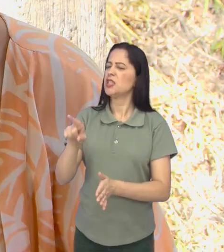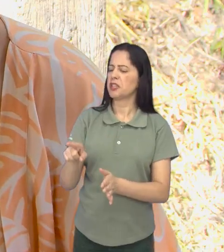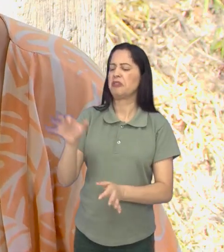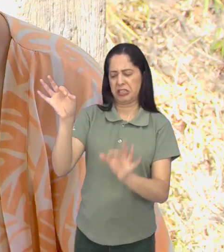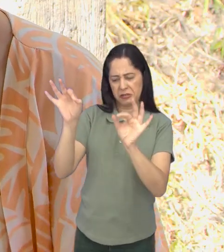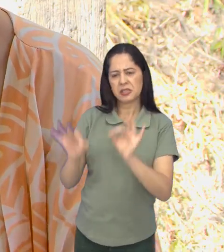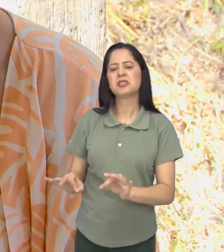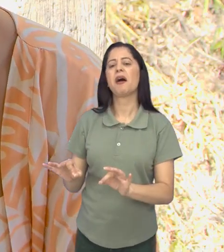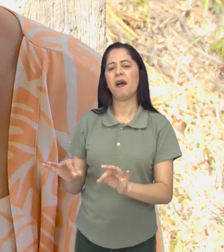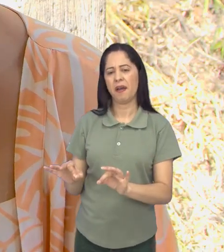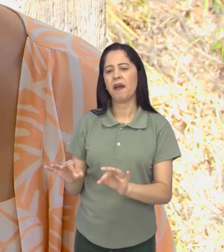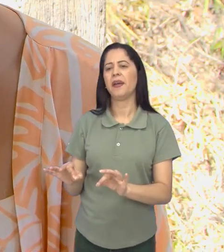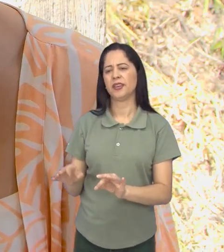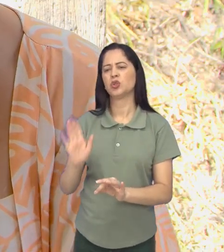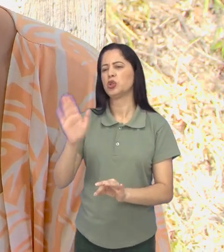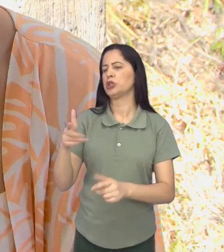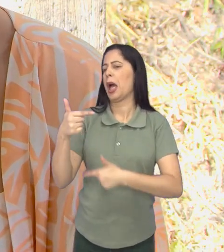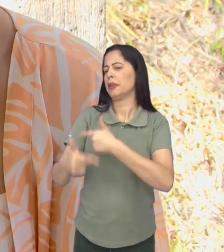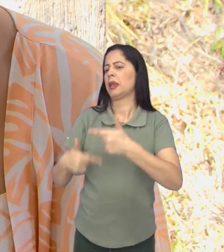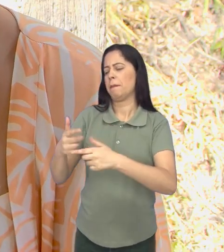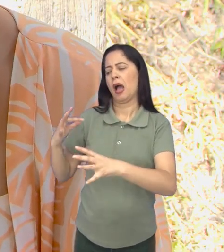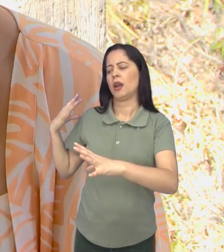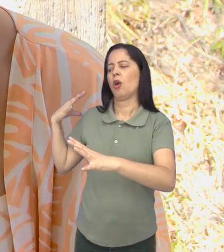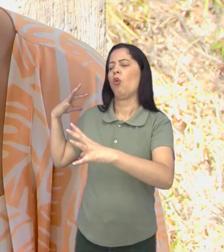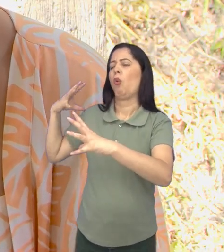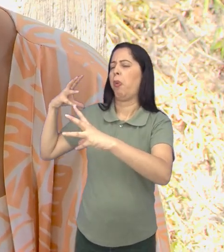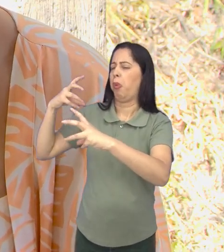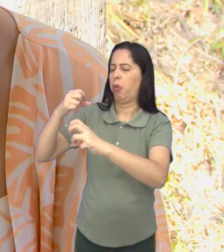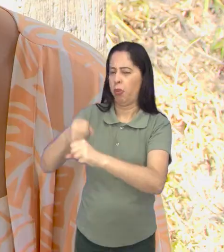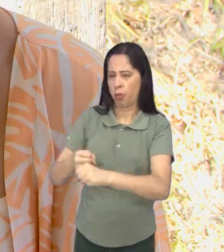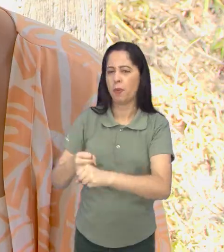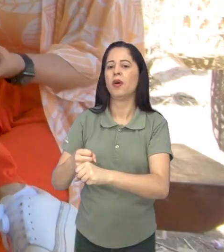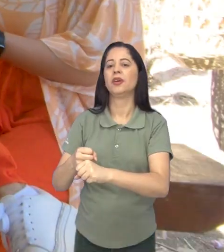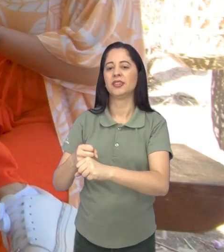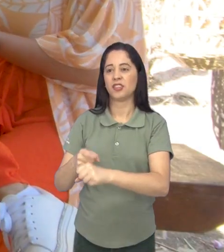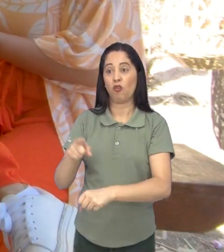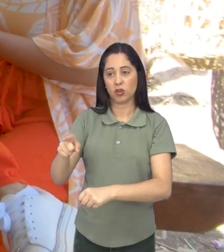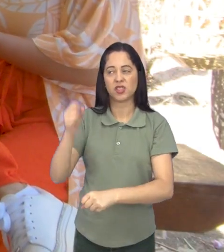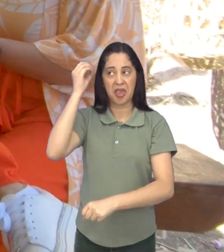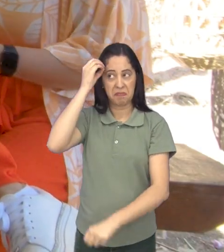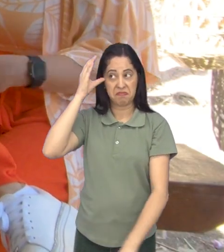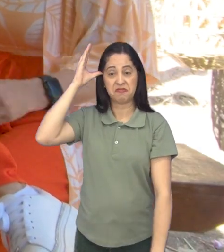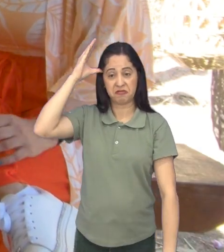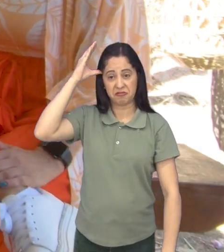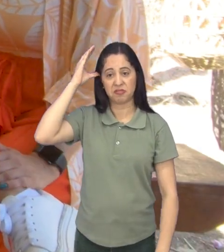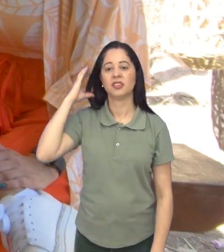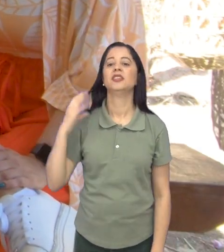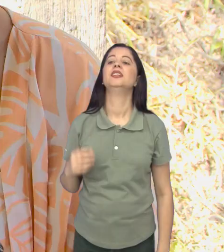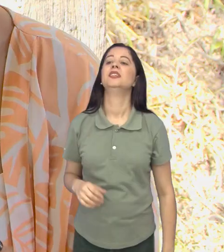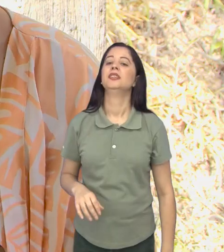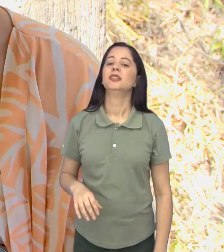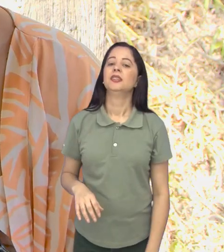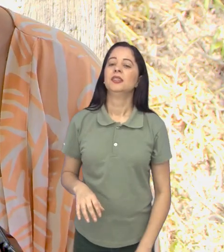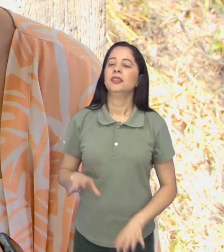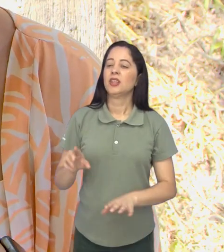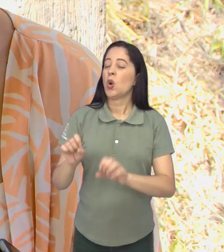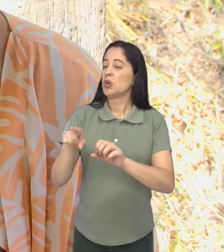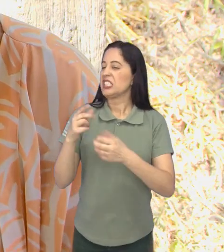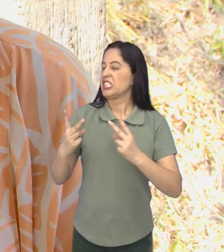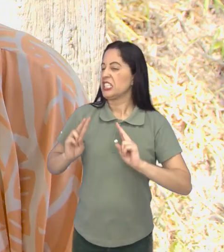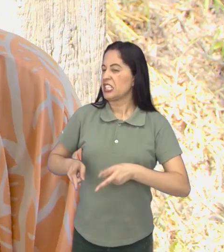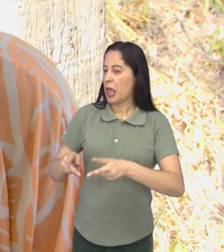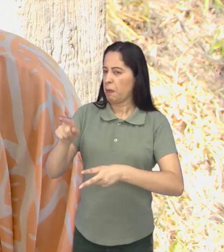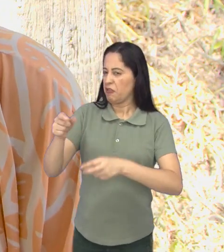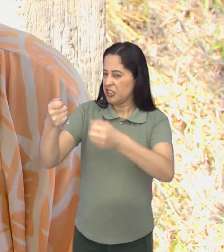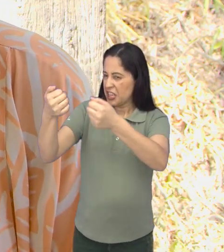de fato, a propriedade. Você mexe com isso há bastante tempo. Bastante. Conhecimento é o que não falta. Cada hora que a gente fala